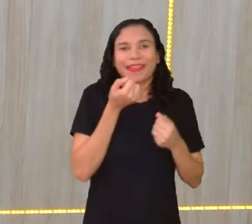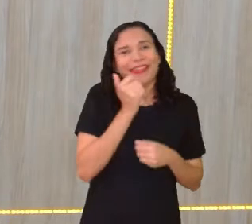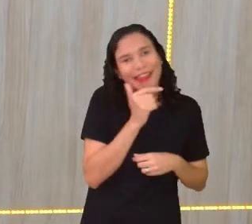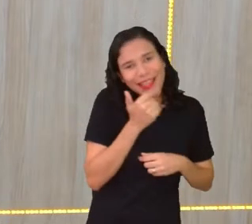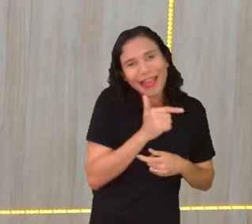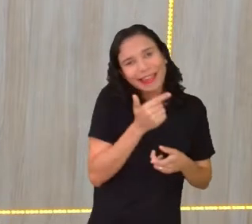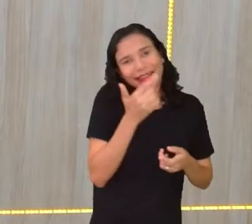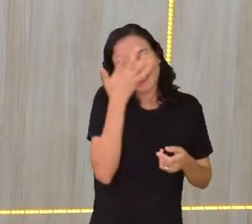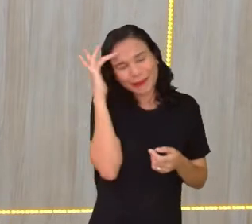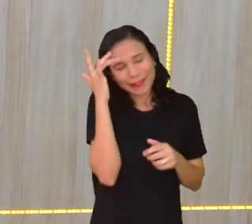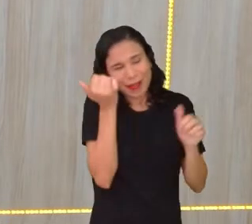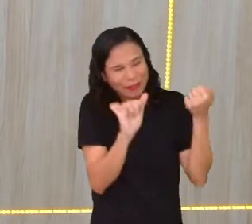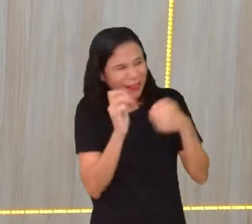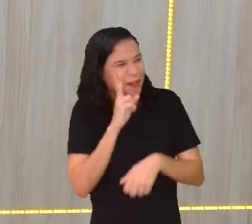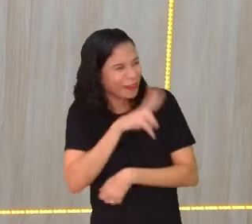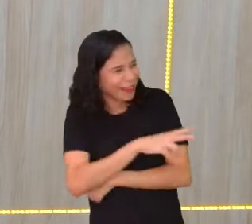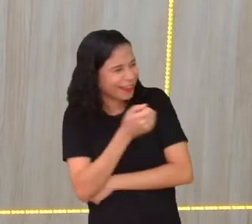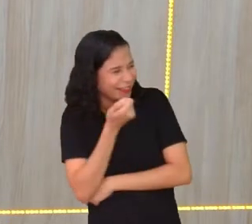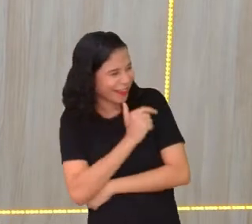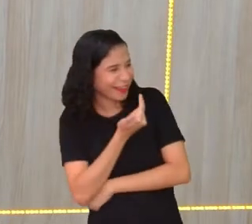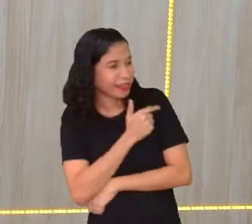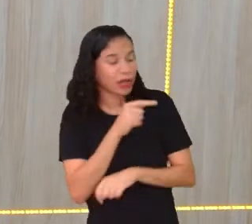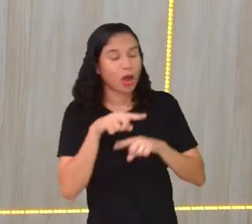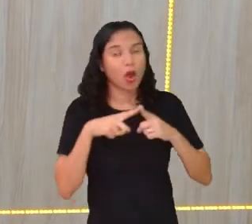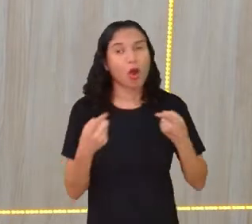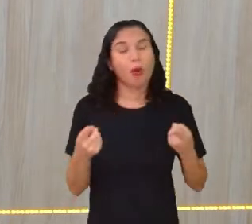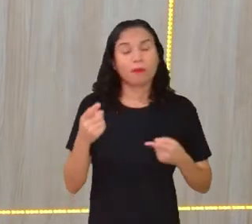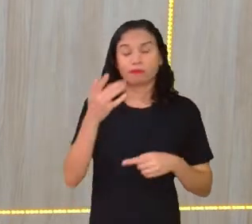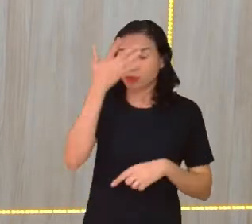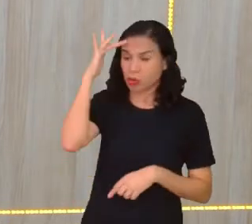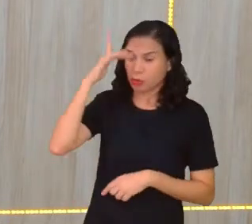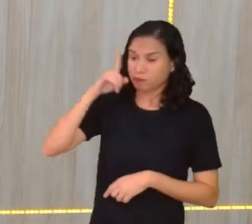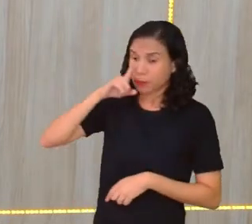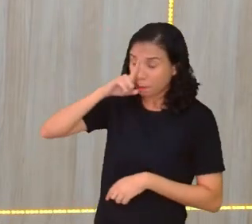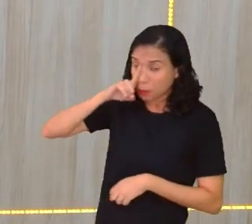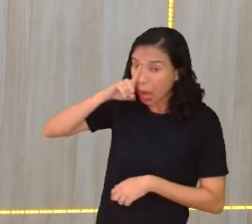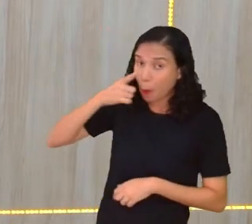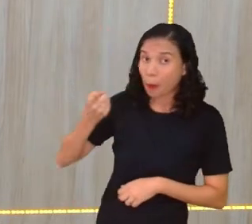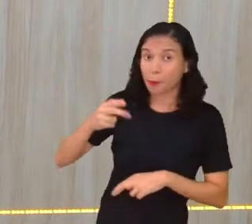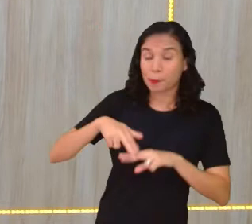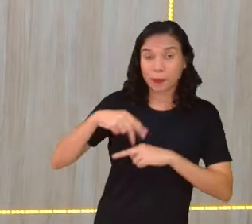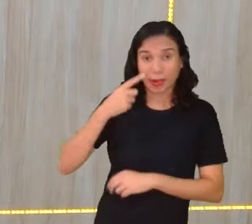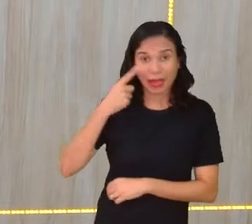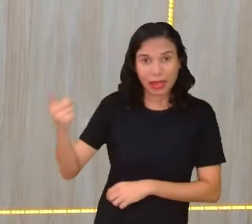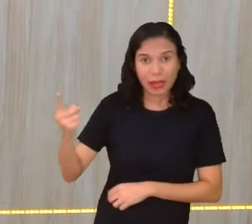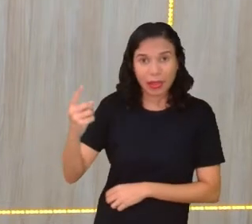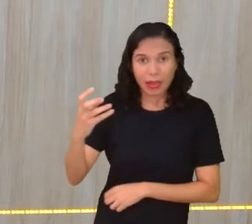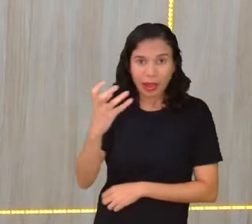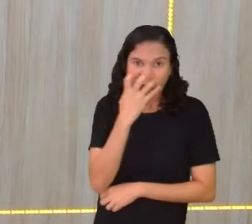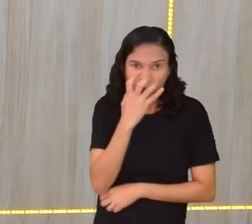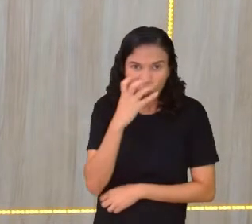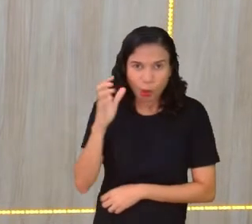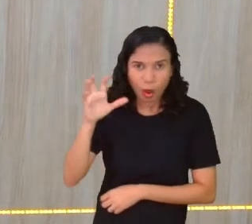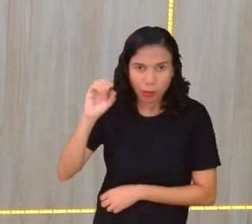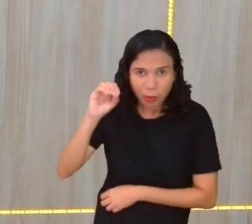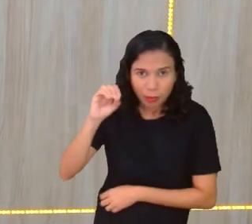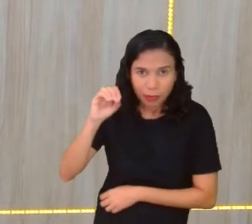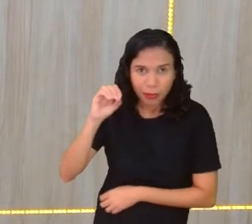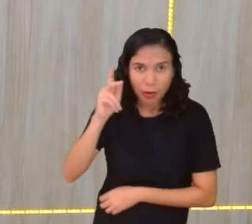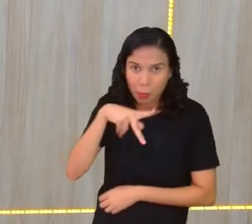engraçadas, né, para quem avalia de longe, a coisas mais radicais, né? Então, no meu caso, o cachorro latiu, tio Lulu,